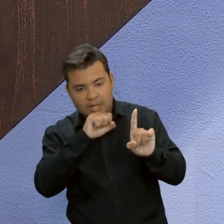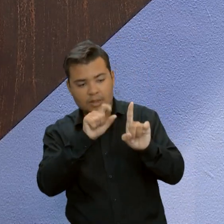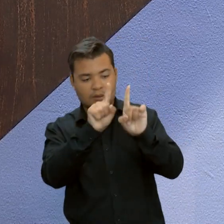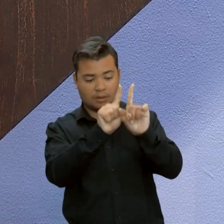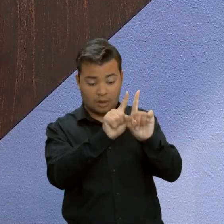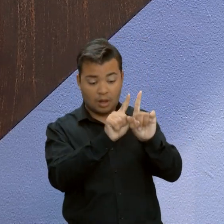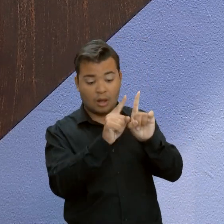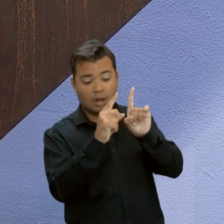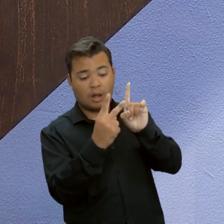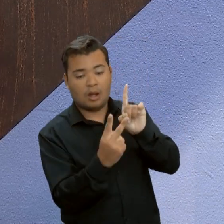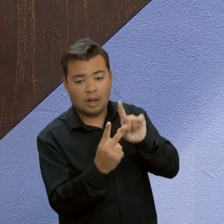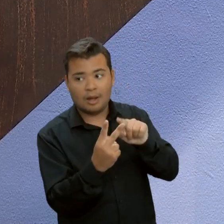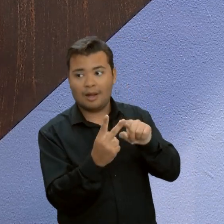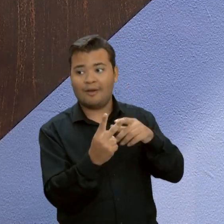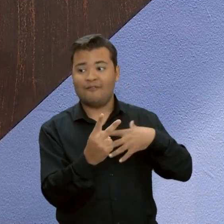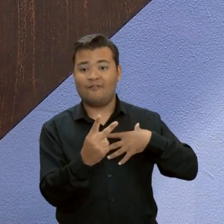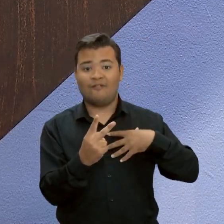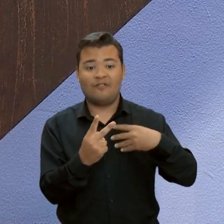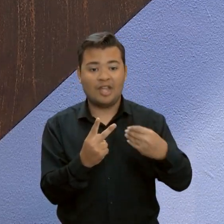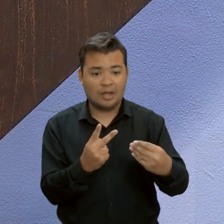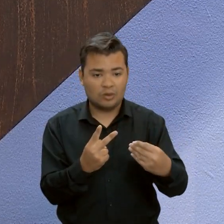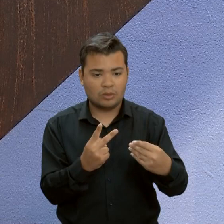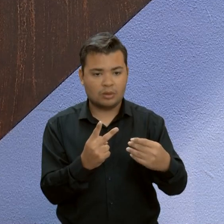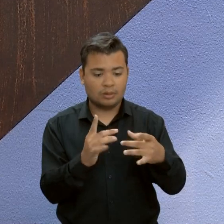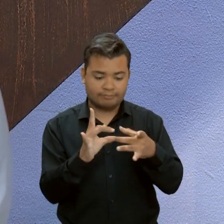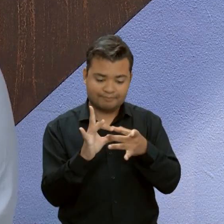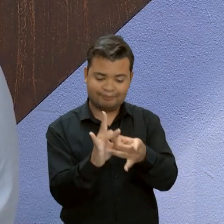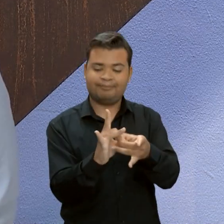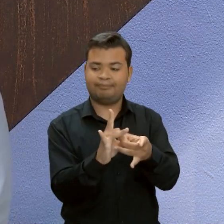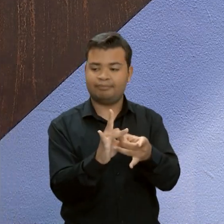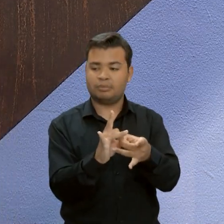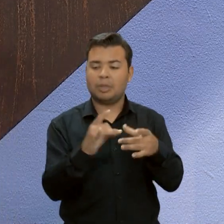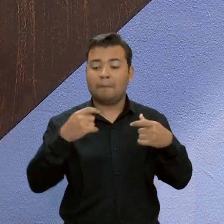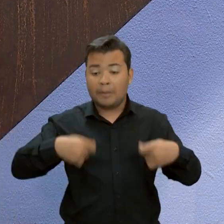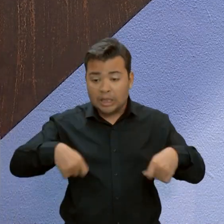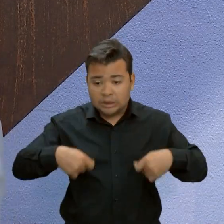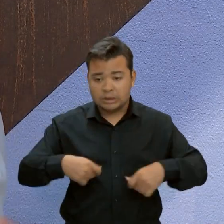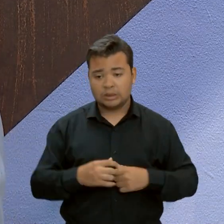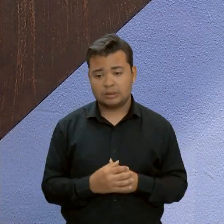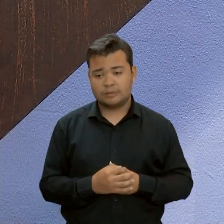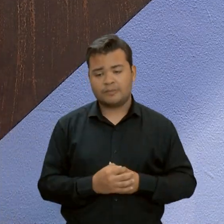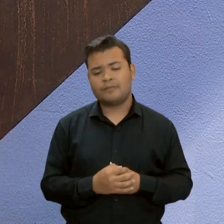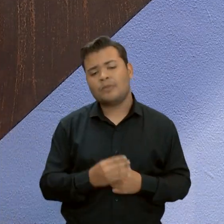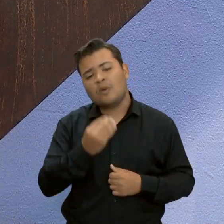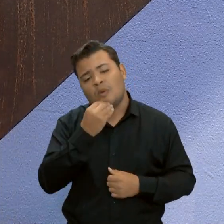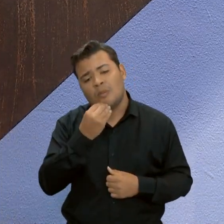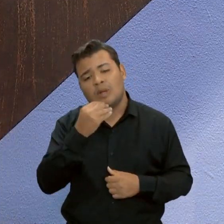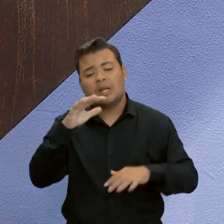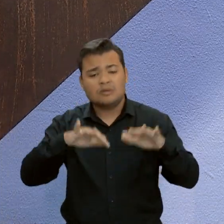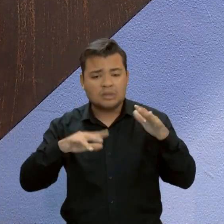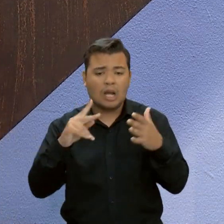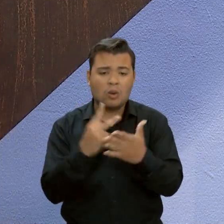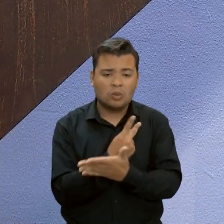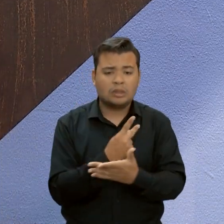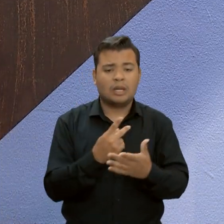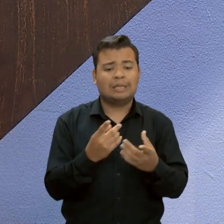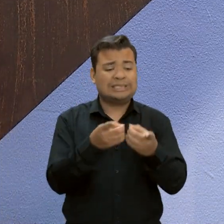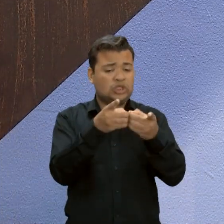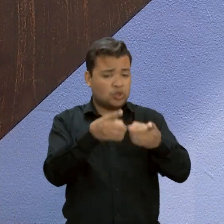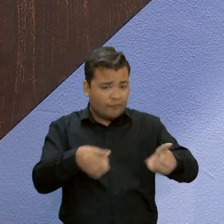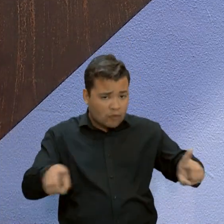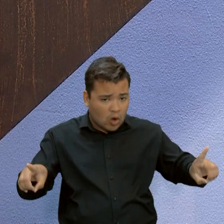integrado. Pode ter casos, assim, eu não concordo muito, mas pode ter casos que são casais separados, mas que conseguem